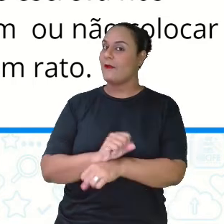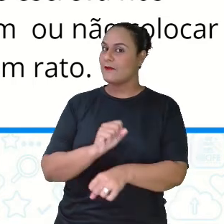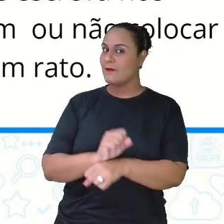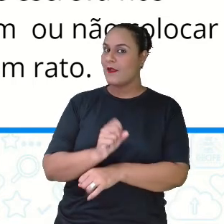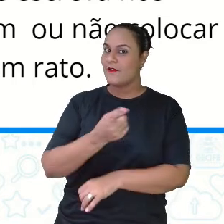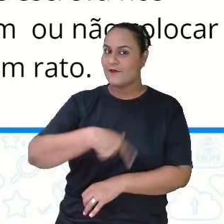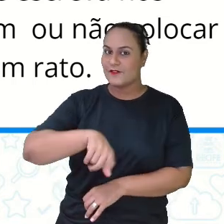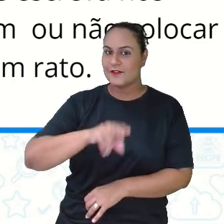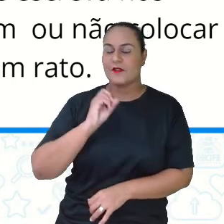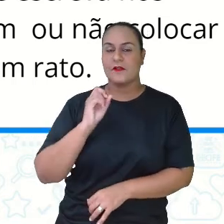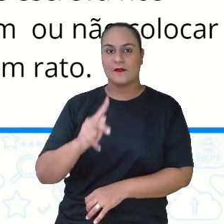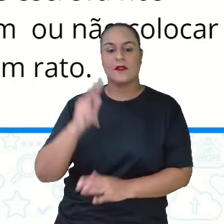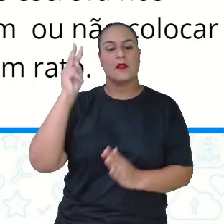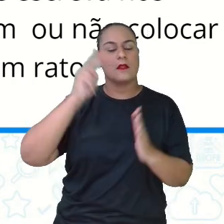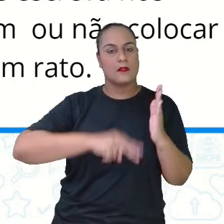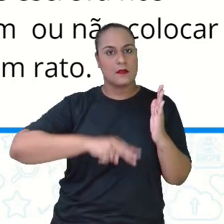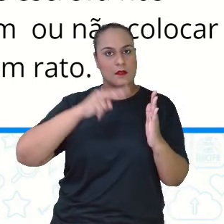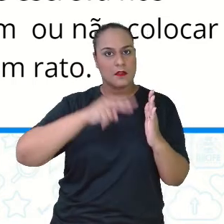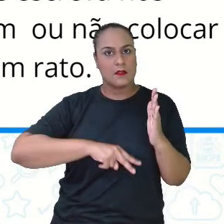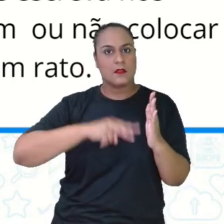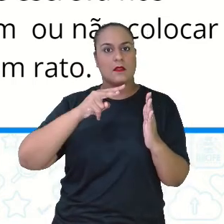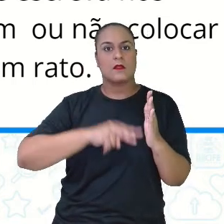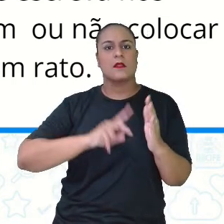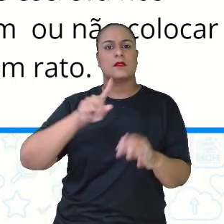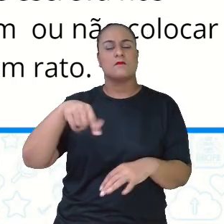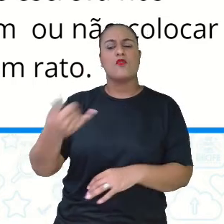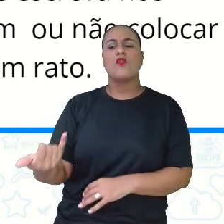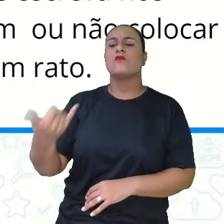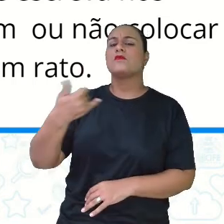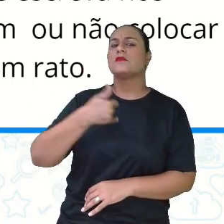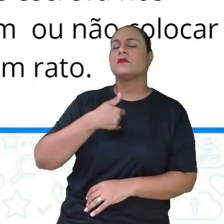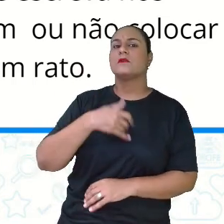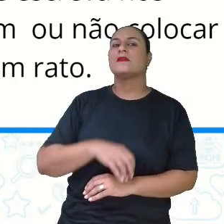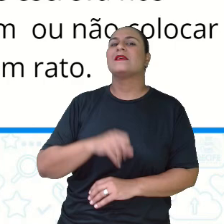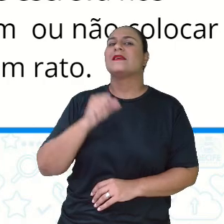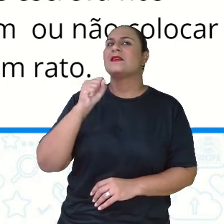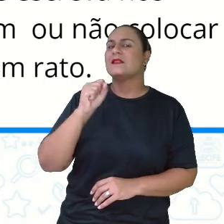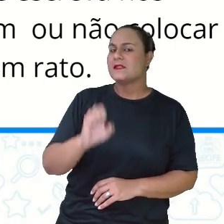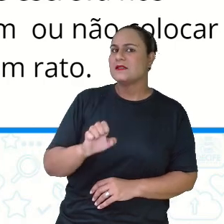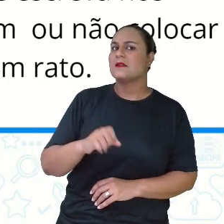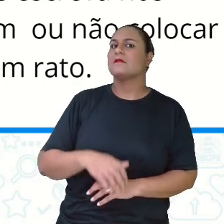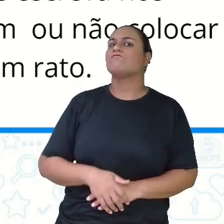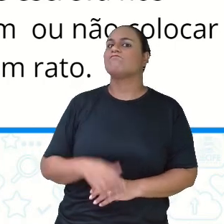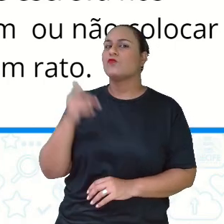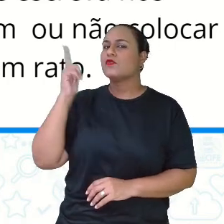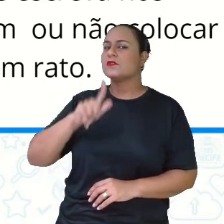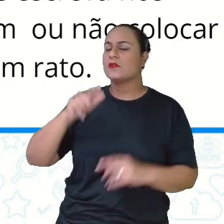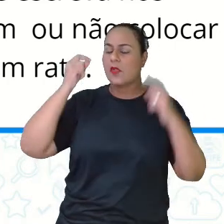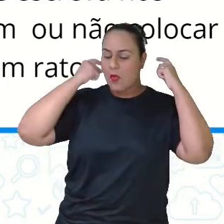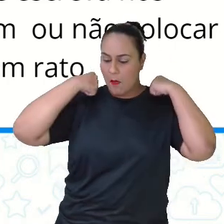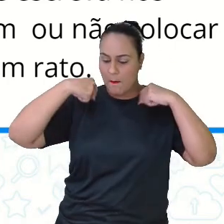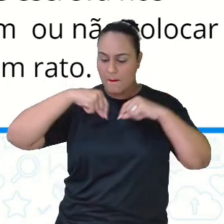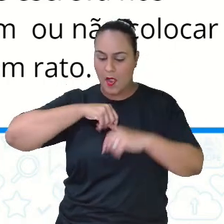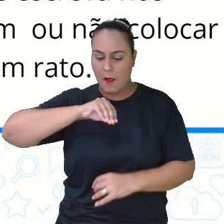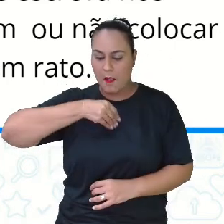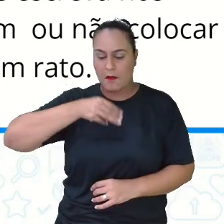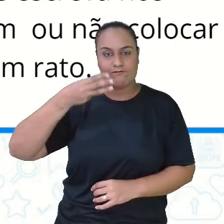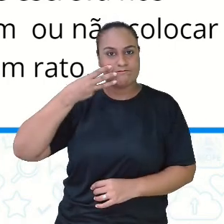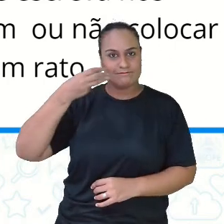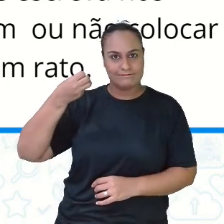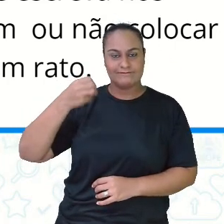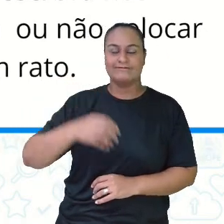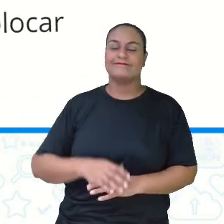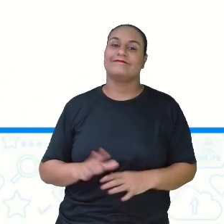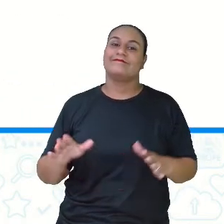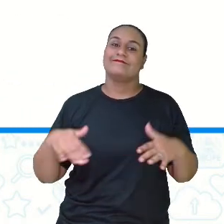tá certo? Então, lê e me diz quem foi ou se colocaram o guiso no pescoço do gato. E